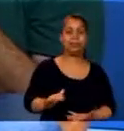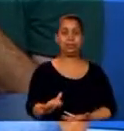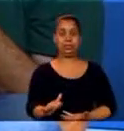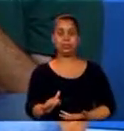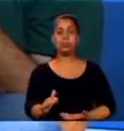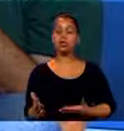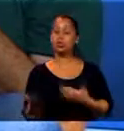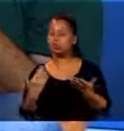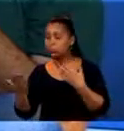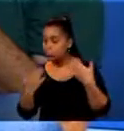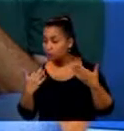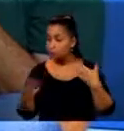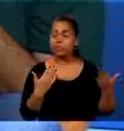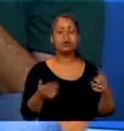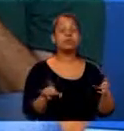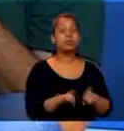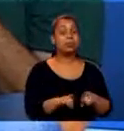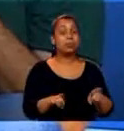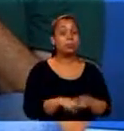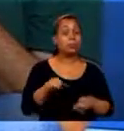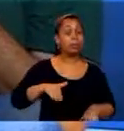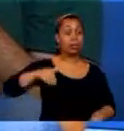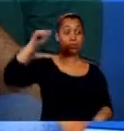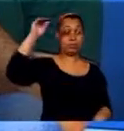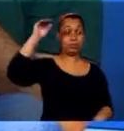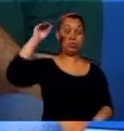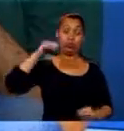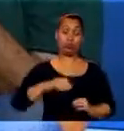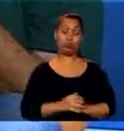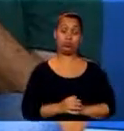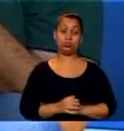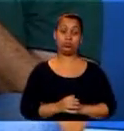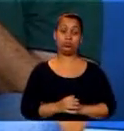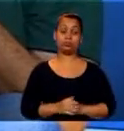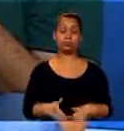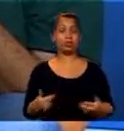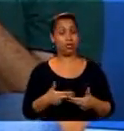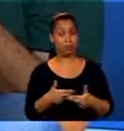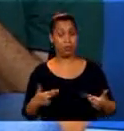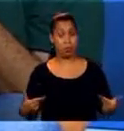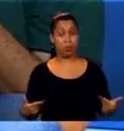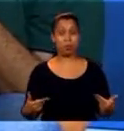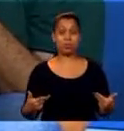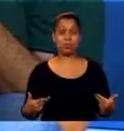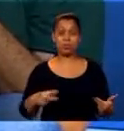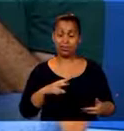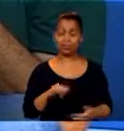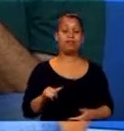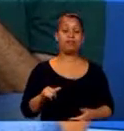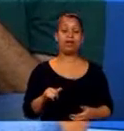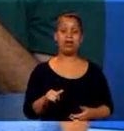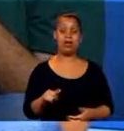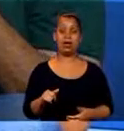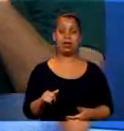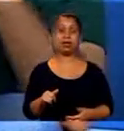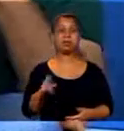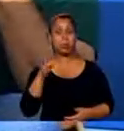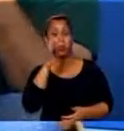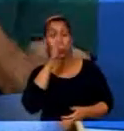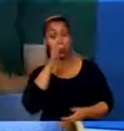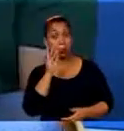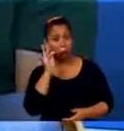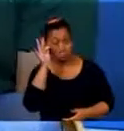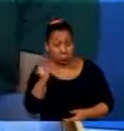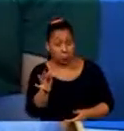crianças, nas nossas conversas, e também para os adultos, né? É algo que vai ser